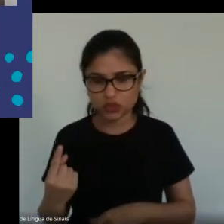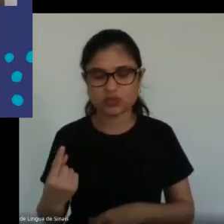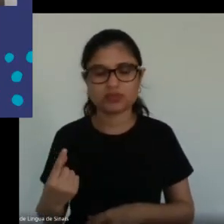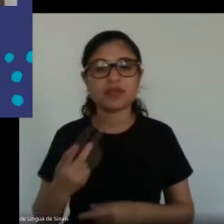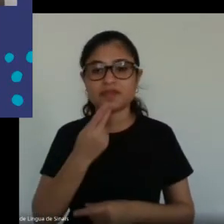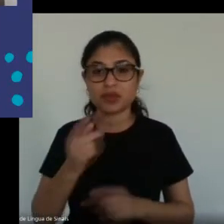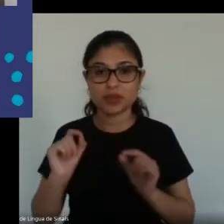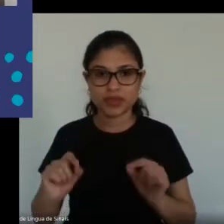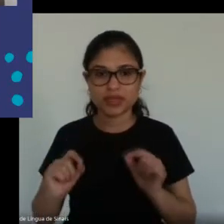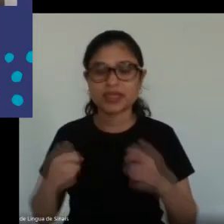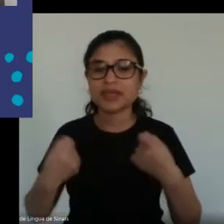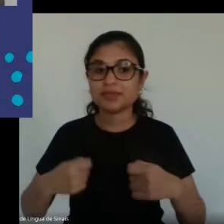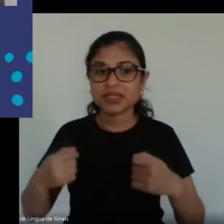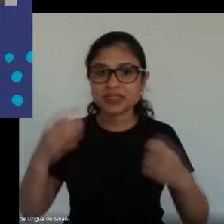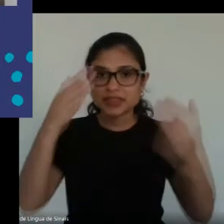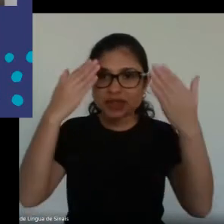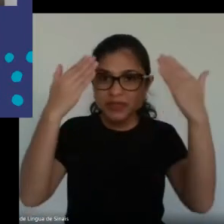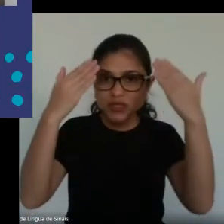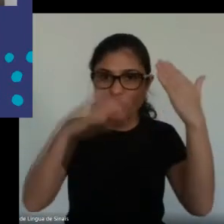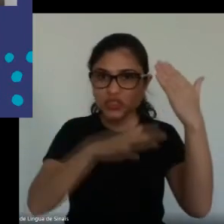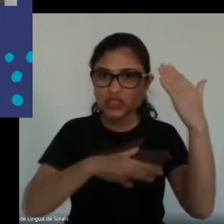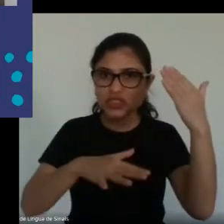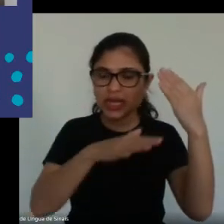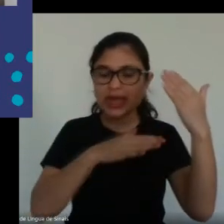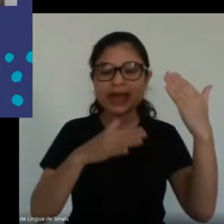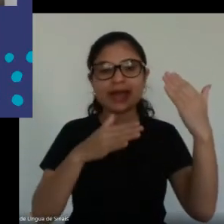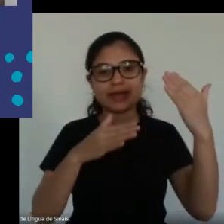Precisa deseletizar a psicologia.